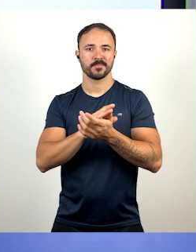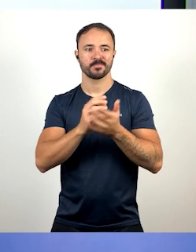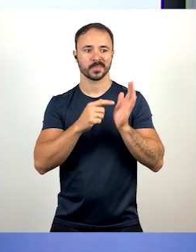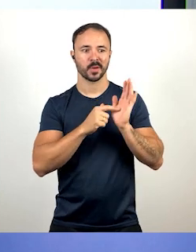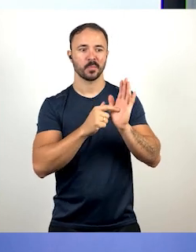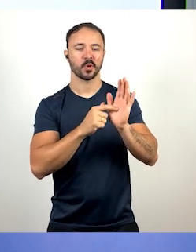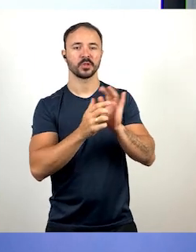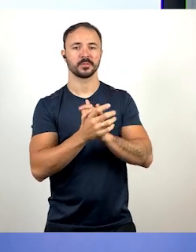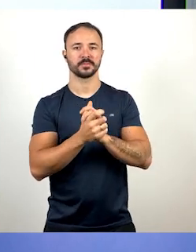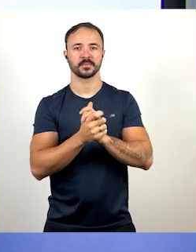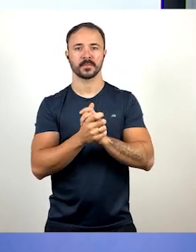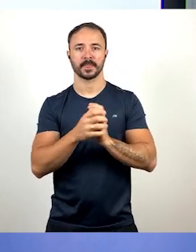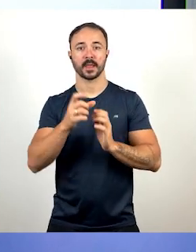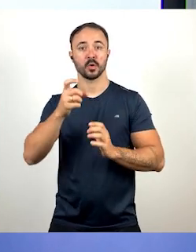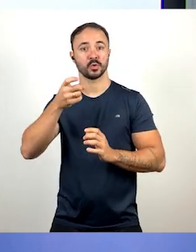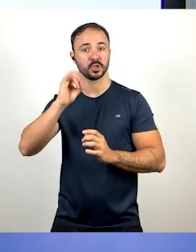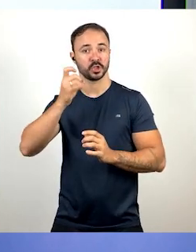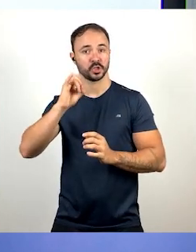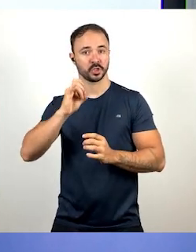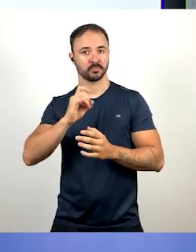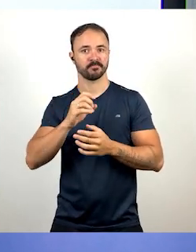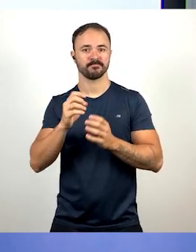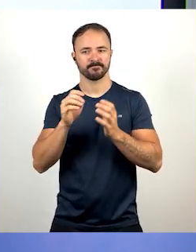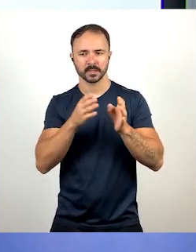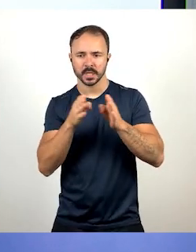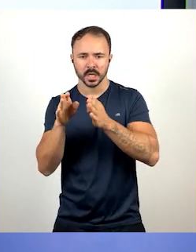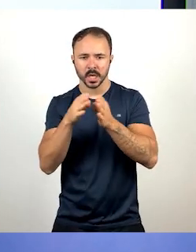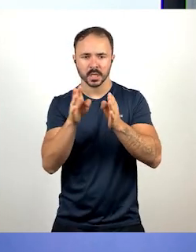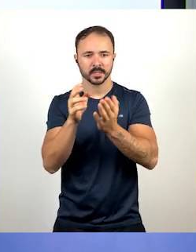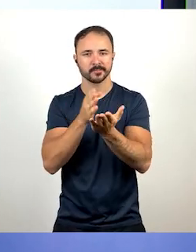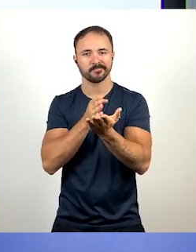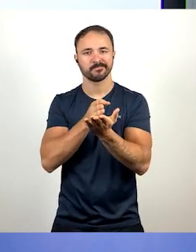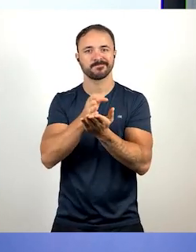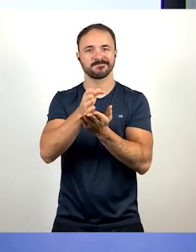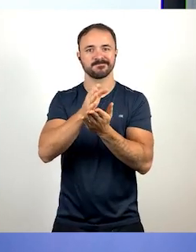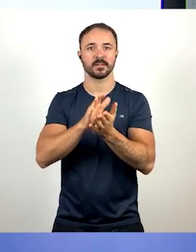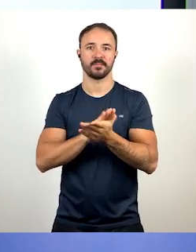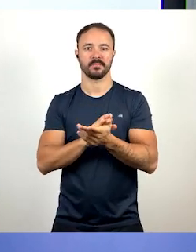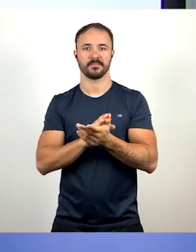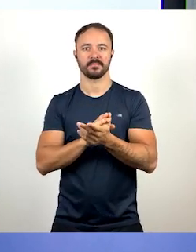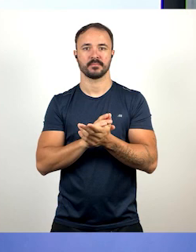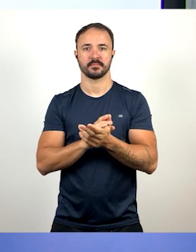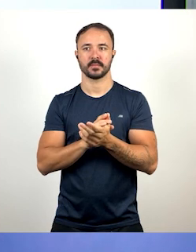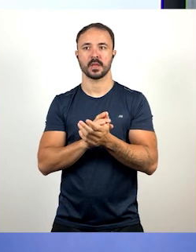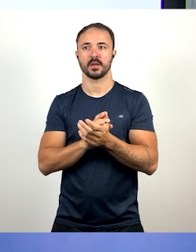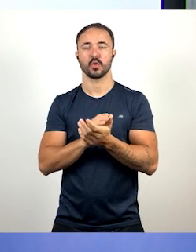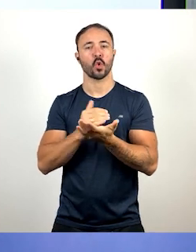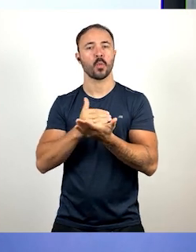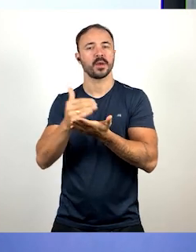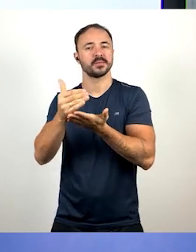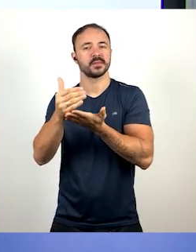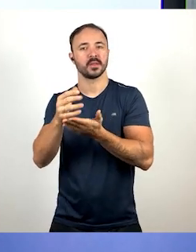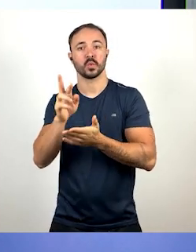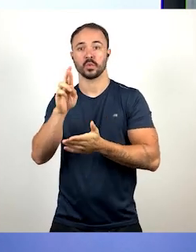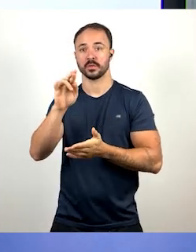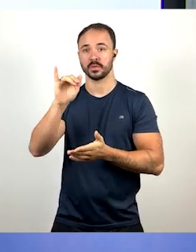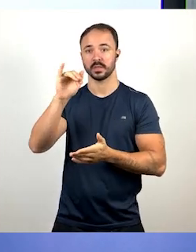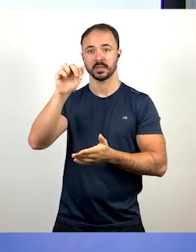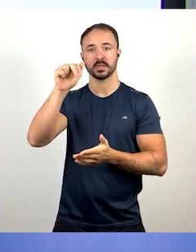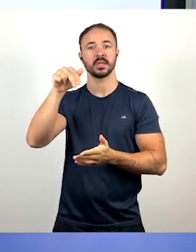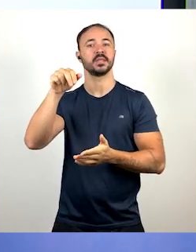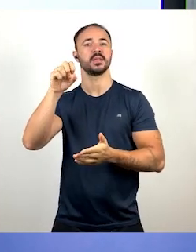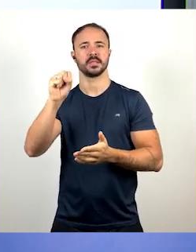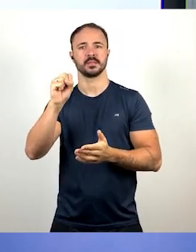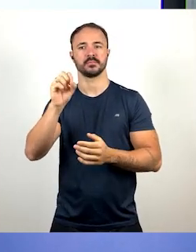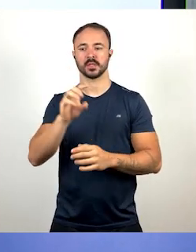a urina sendo conduzida dos ureteres, que são dois, né? Um vindo de um rim esquerdo e outro do rim direito,